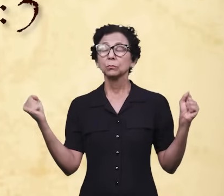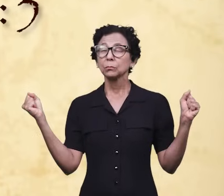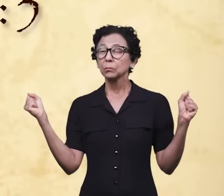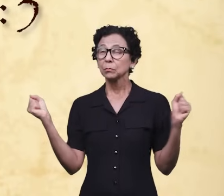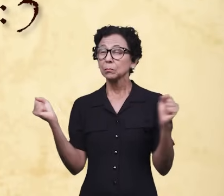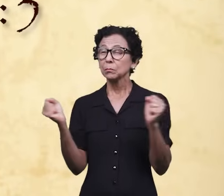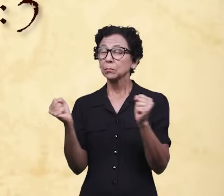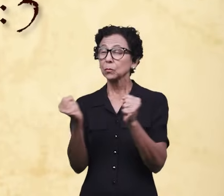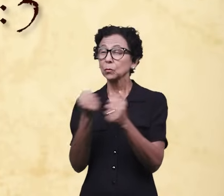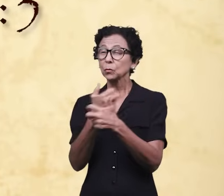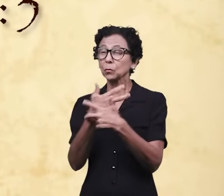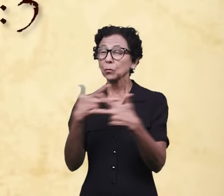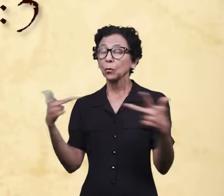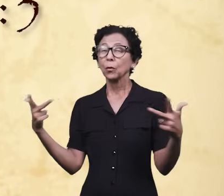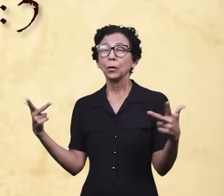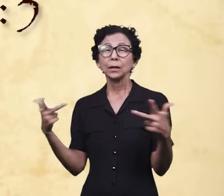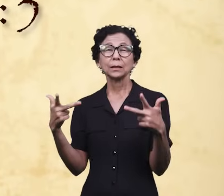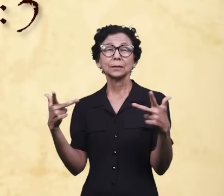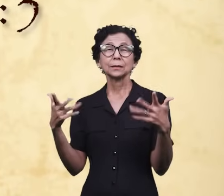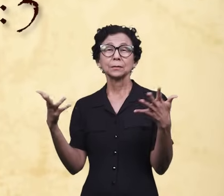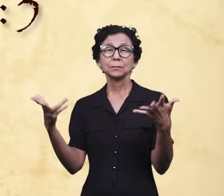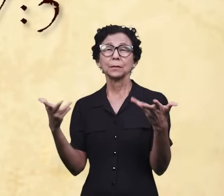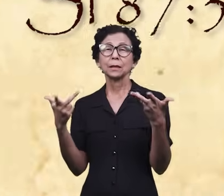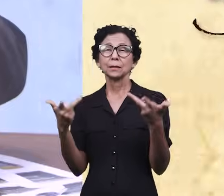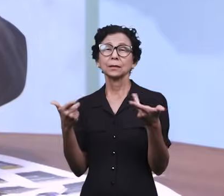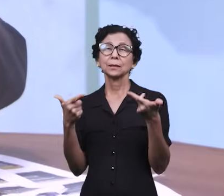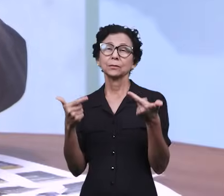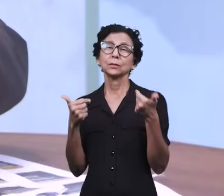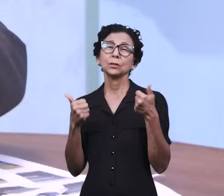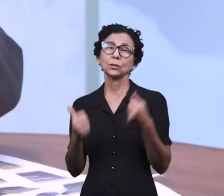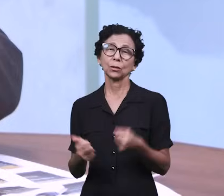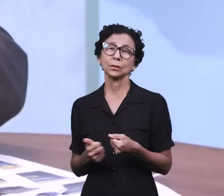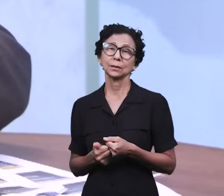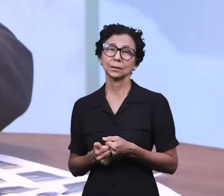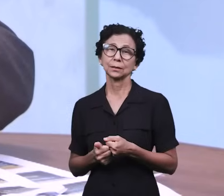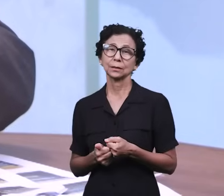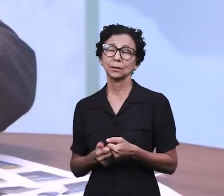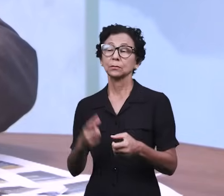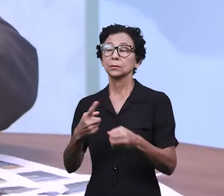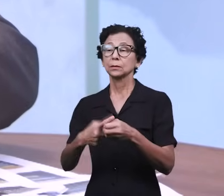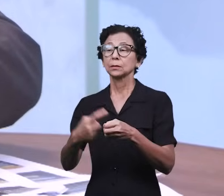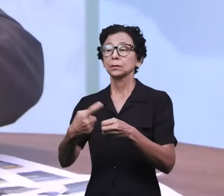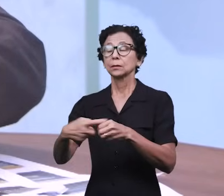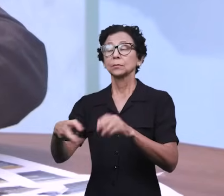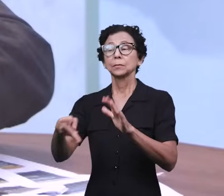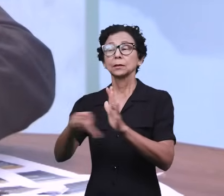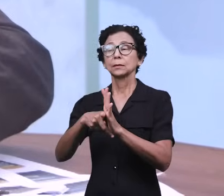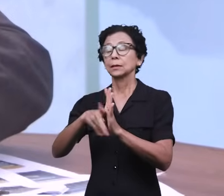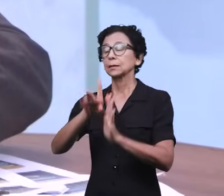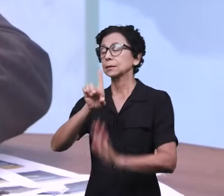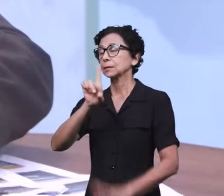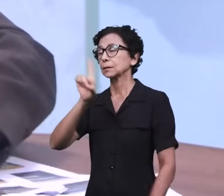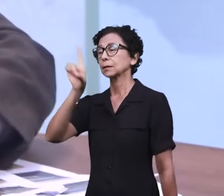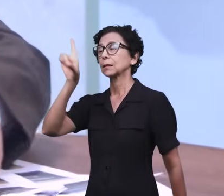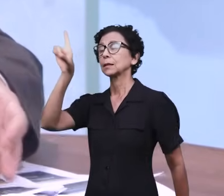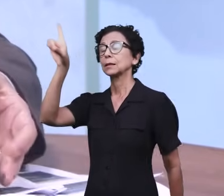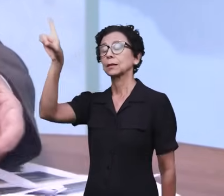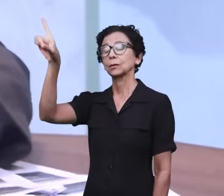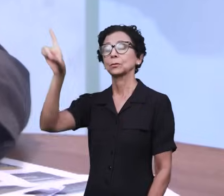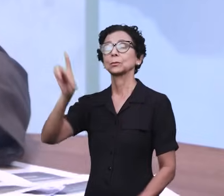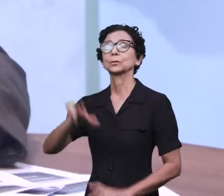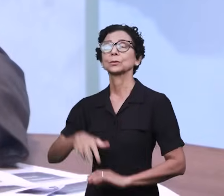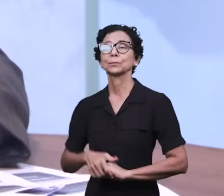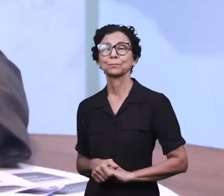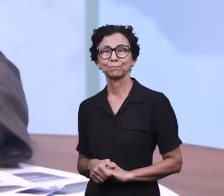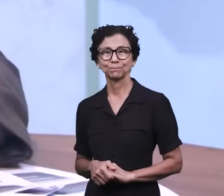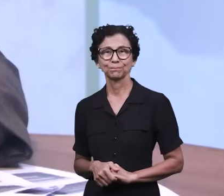ó cidade de Deus. A palavra confirmando que o Senhor escolheu essa cidade.